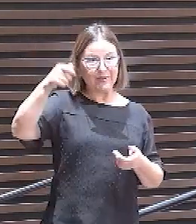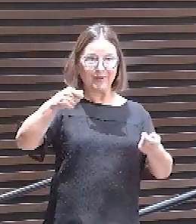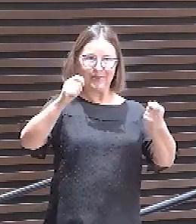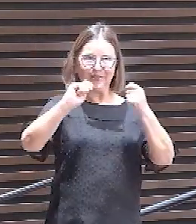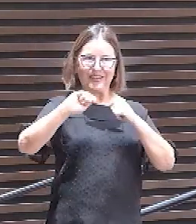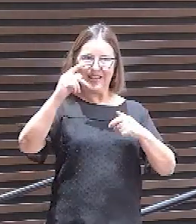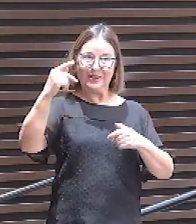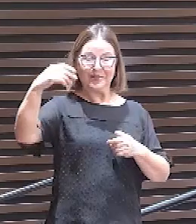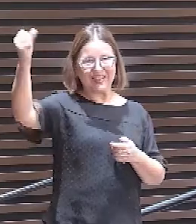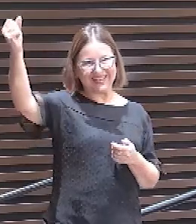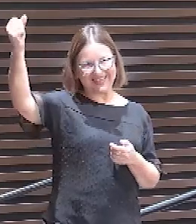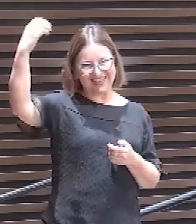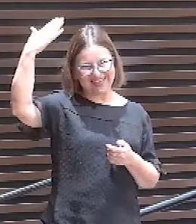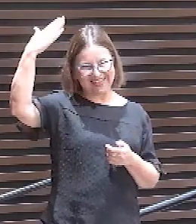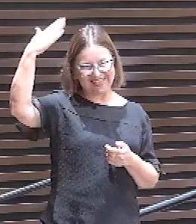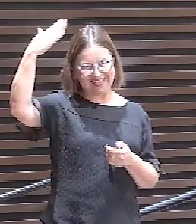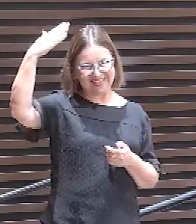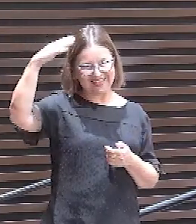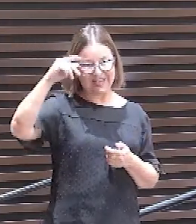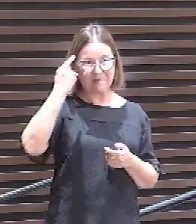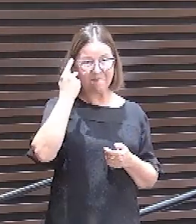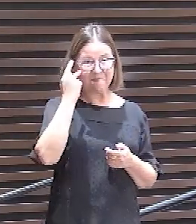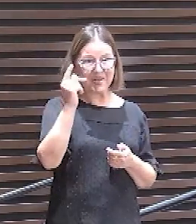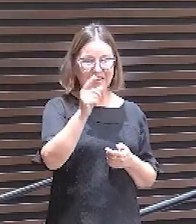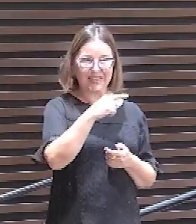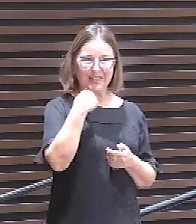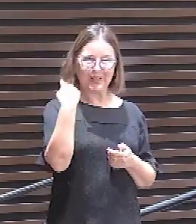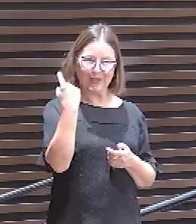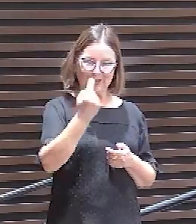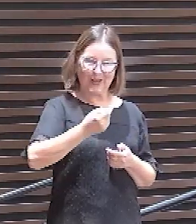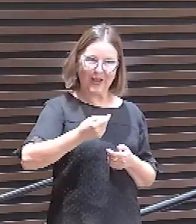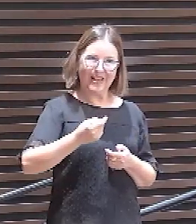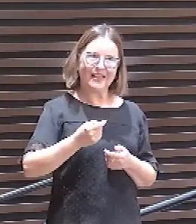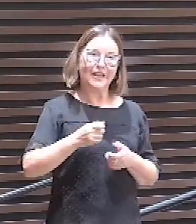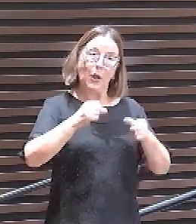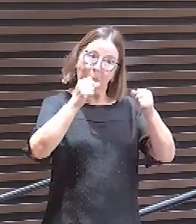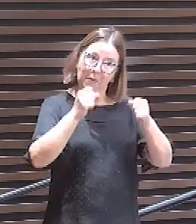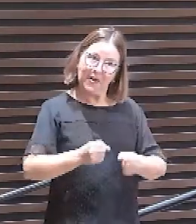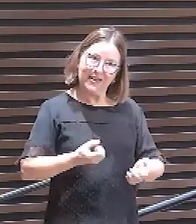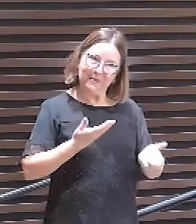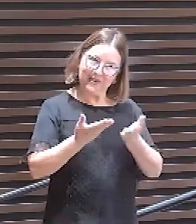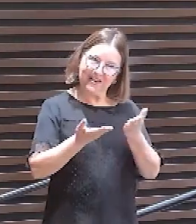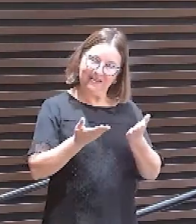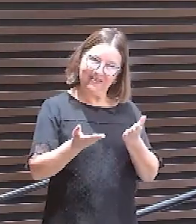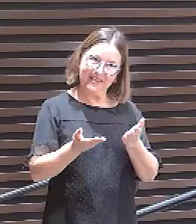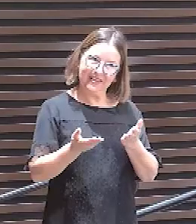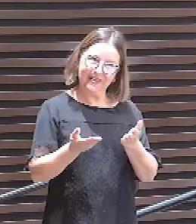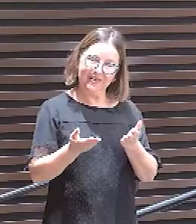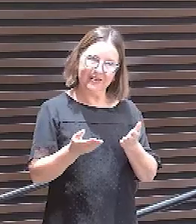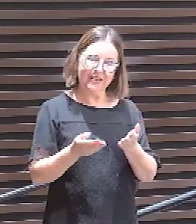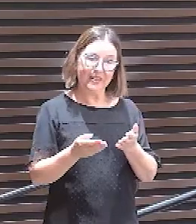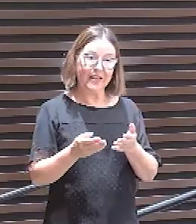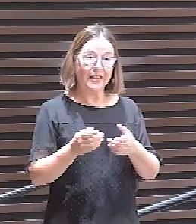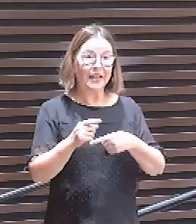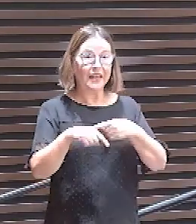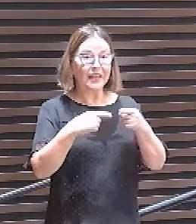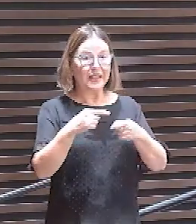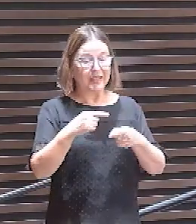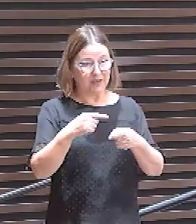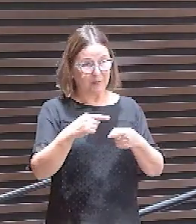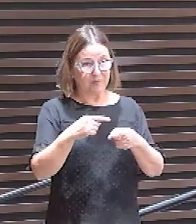sua graça para que possamos servir e no fim ele coroa não os